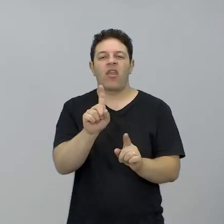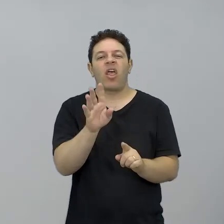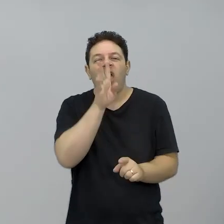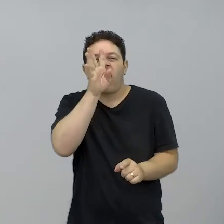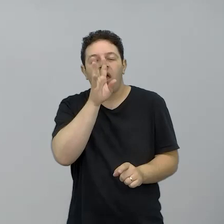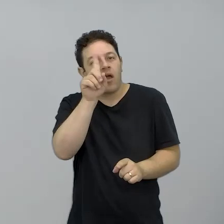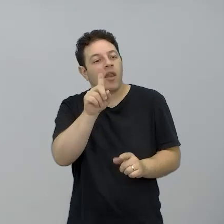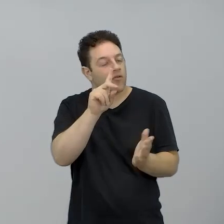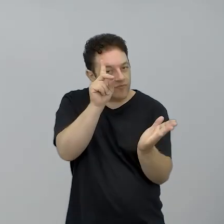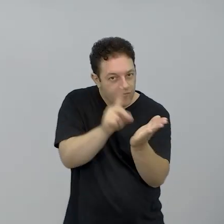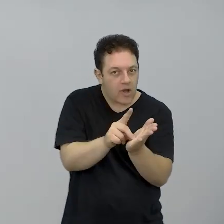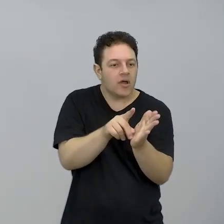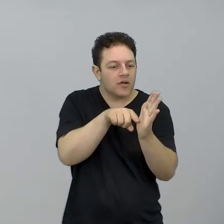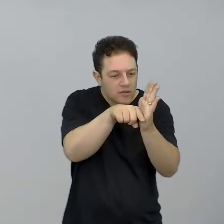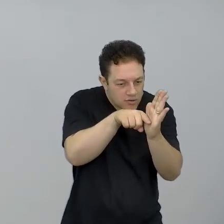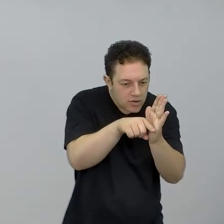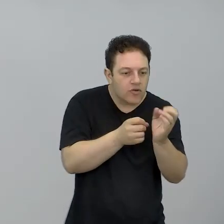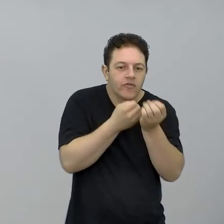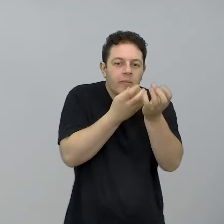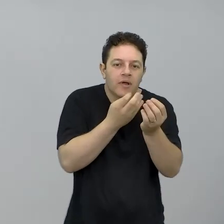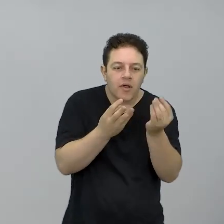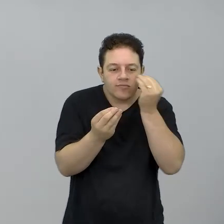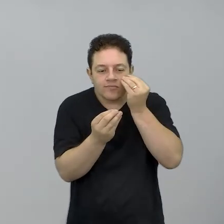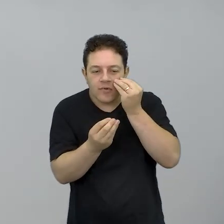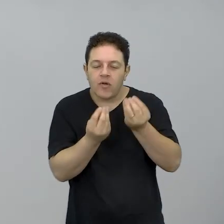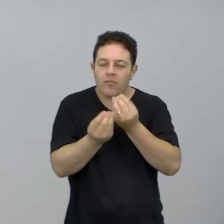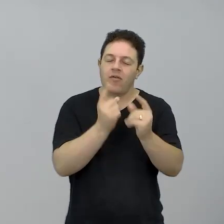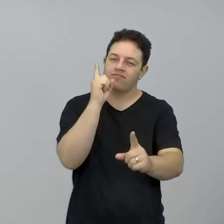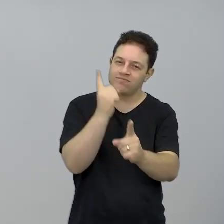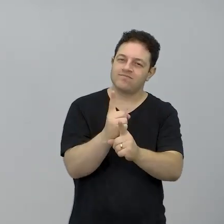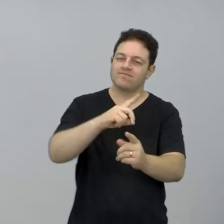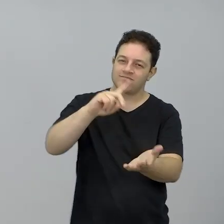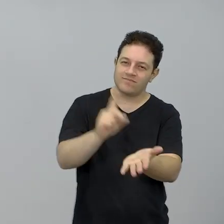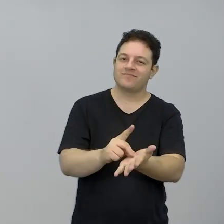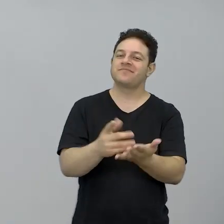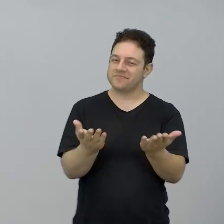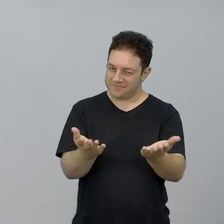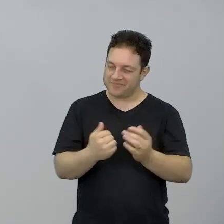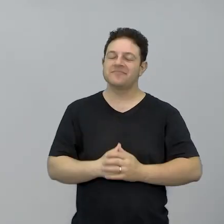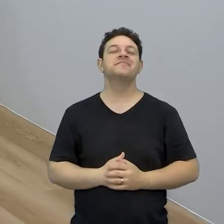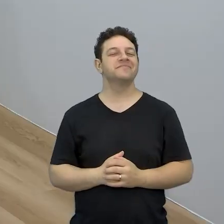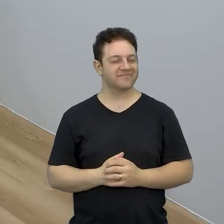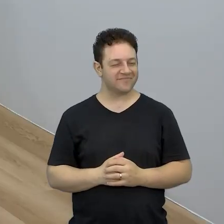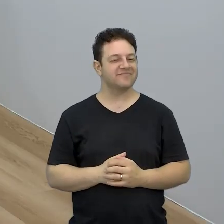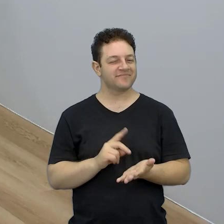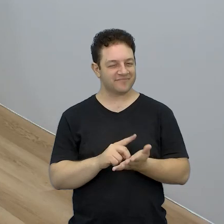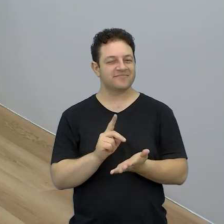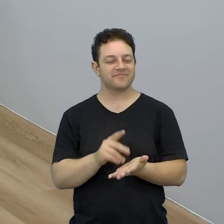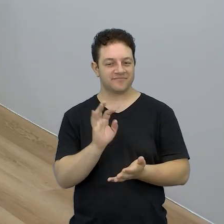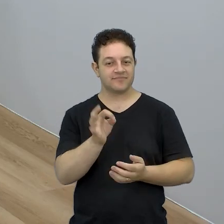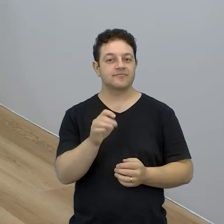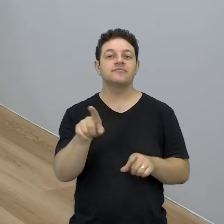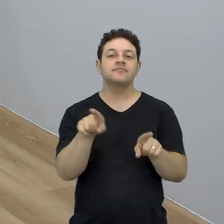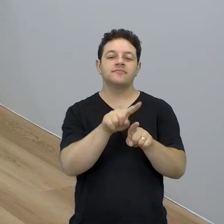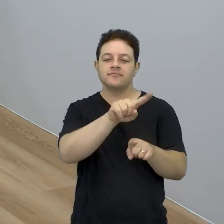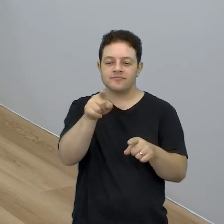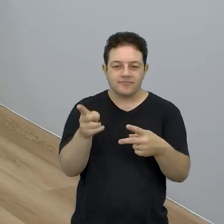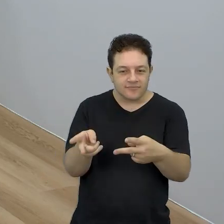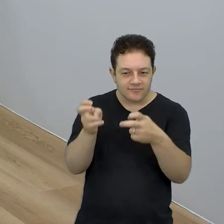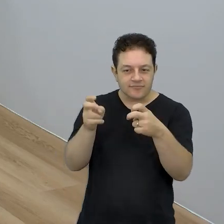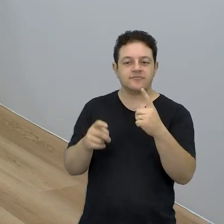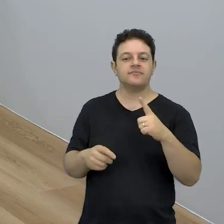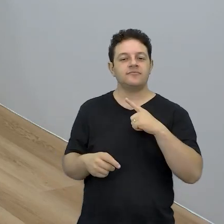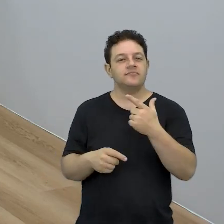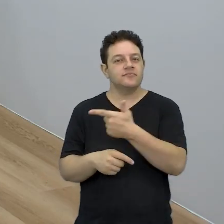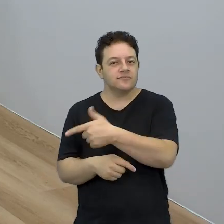em informação, em dados, em experimentos. Com certeza, né? E aí, provavelmente vocês viram aí também em